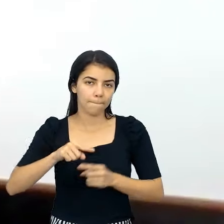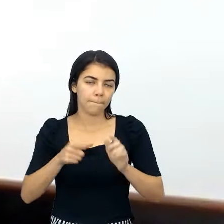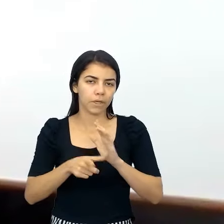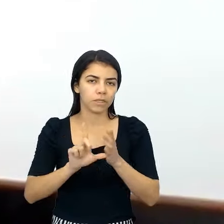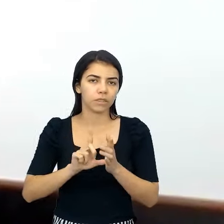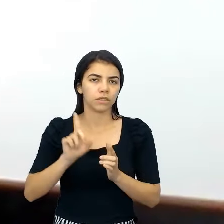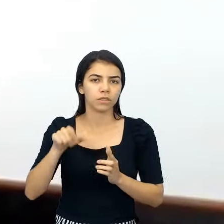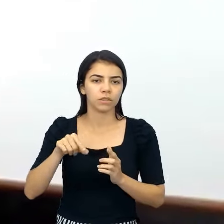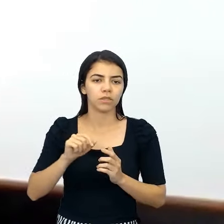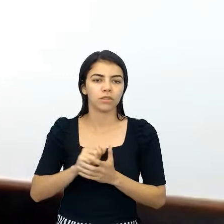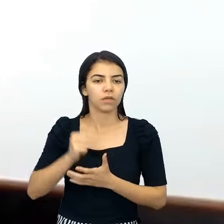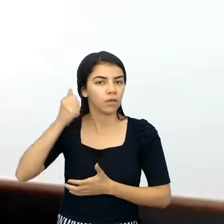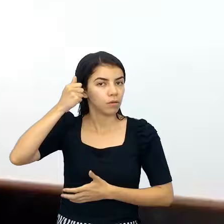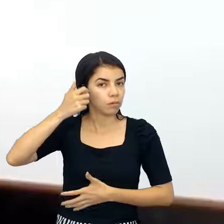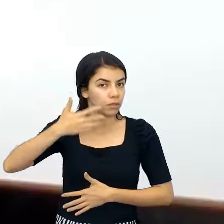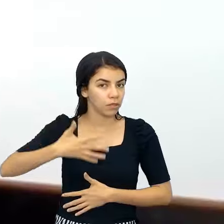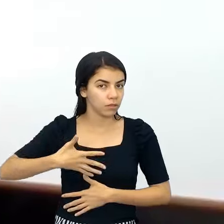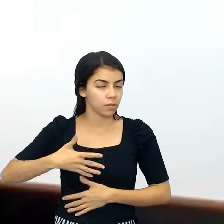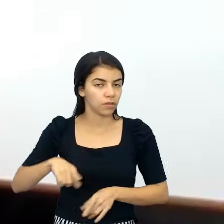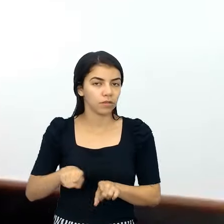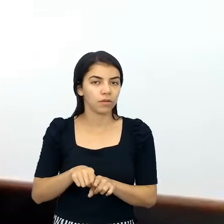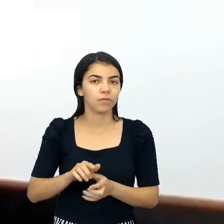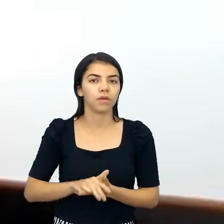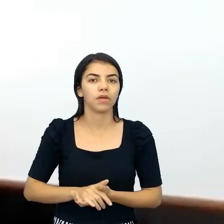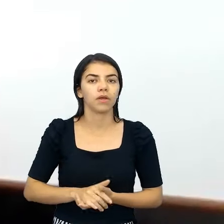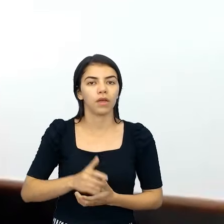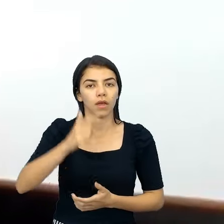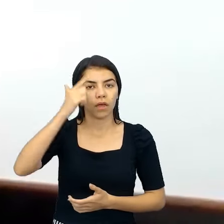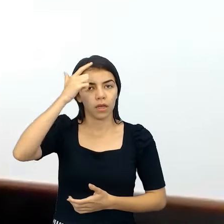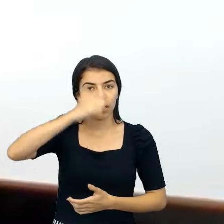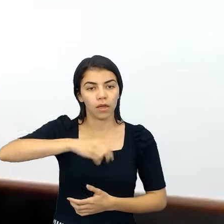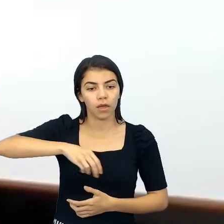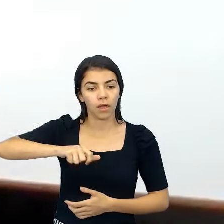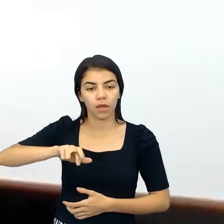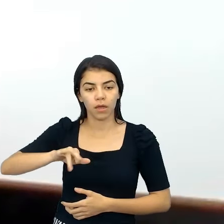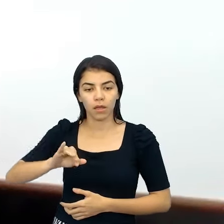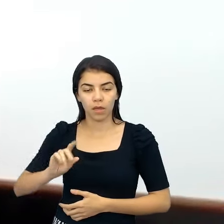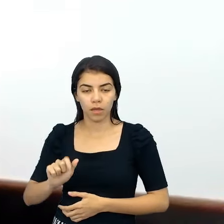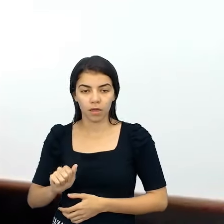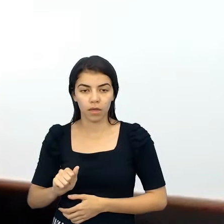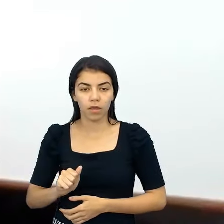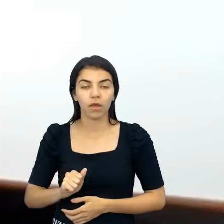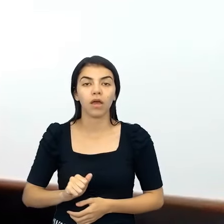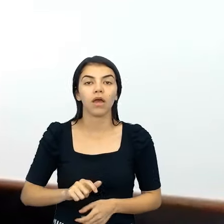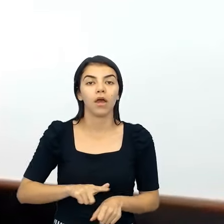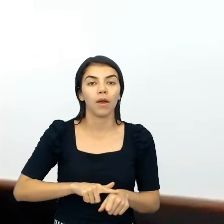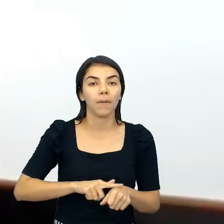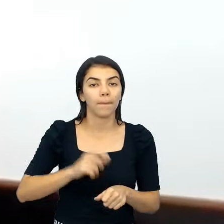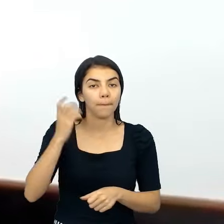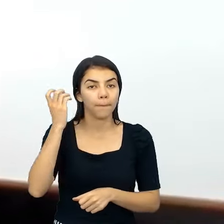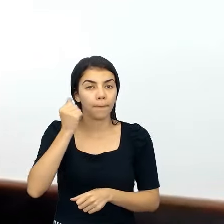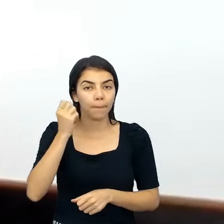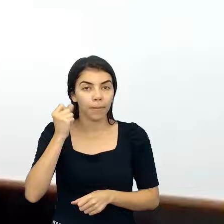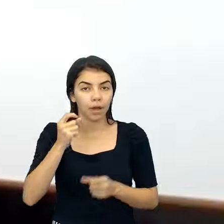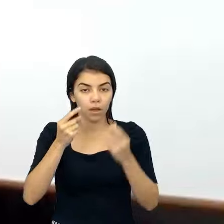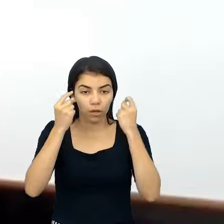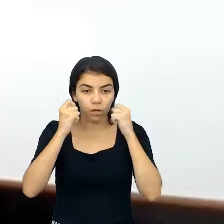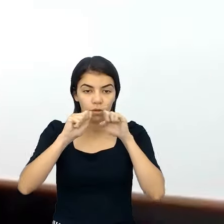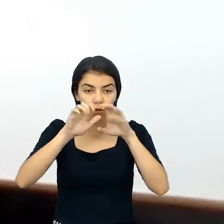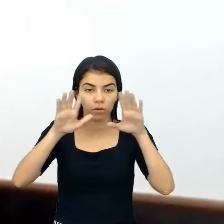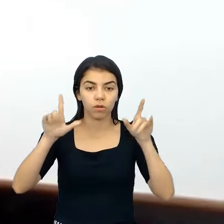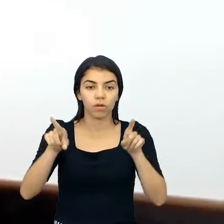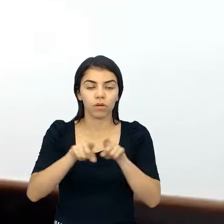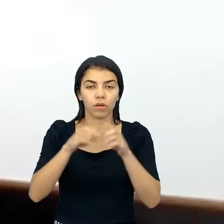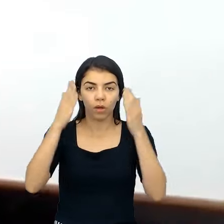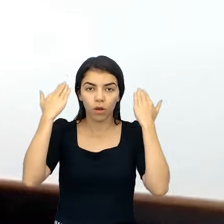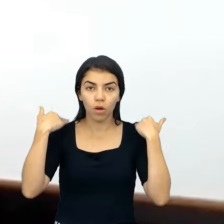aqui uma audiodescrição. Eu sou Márcia de Matos Sanches, eu sou uma mulher branca, de olhos claros, cabelos loiros